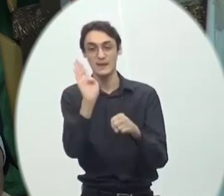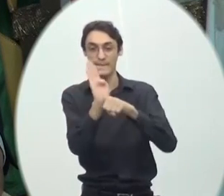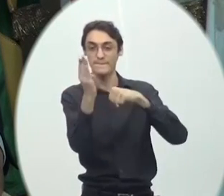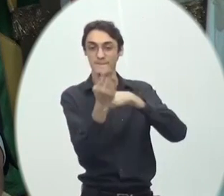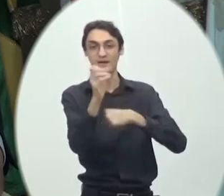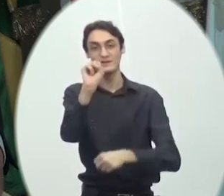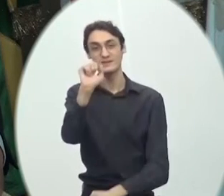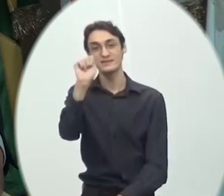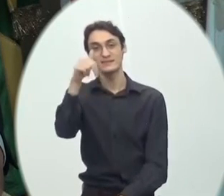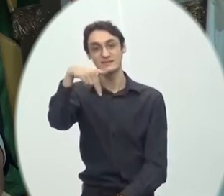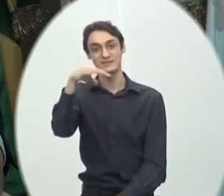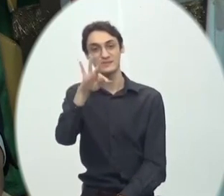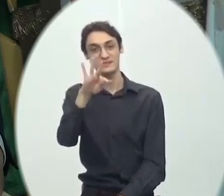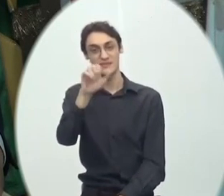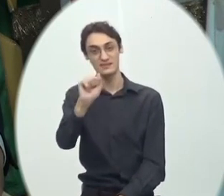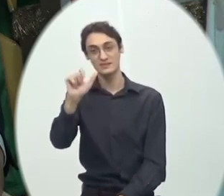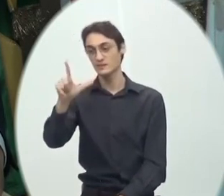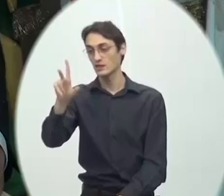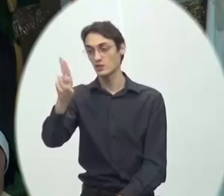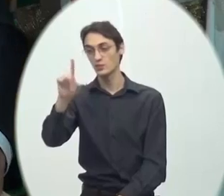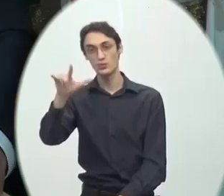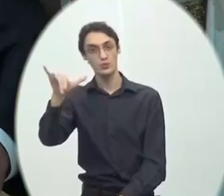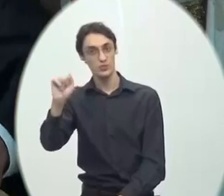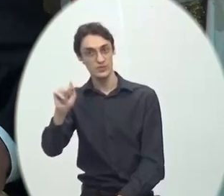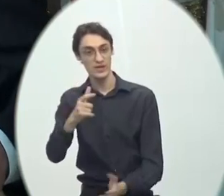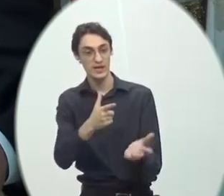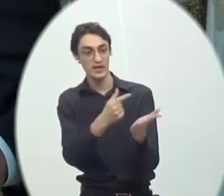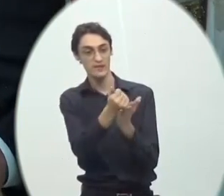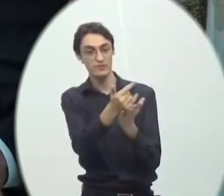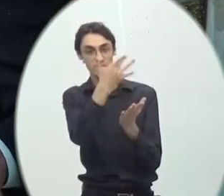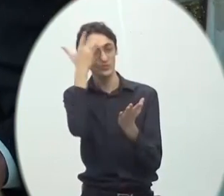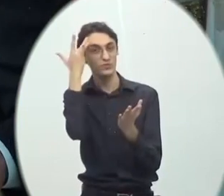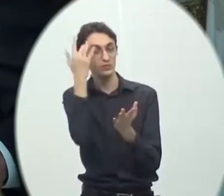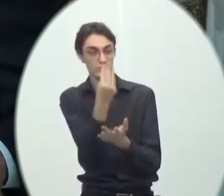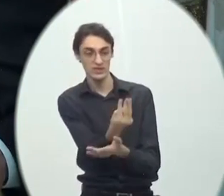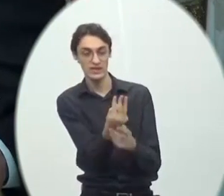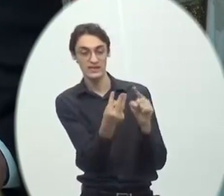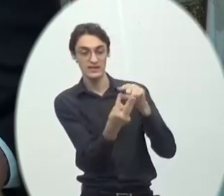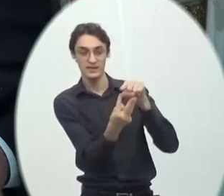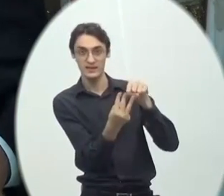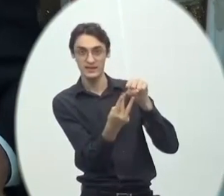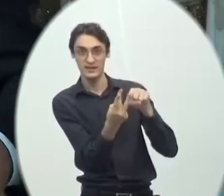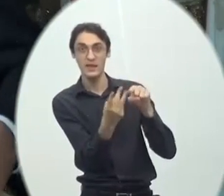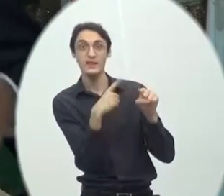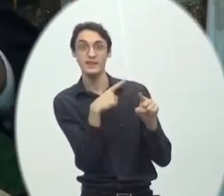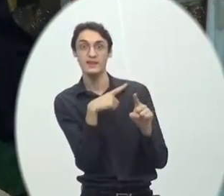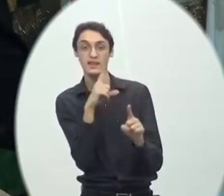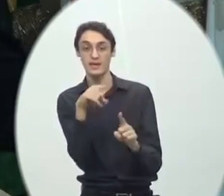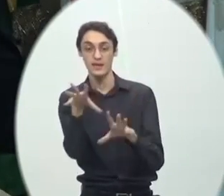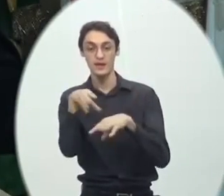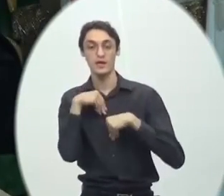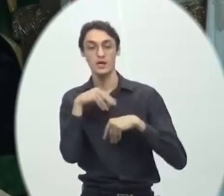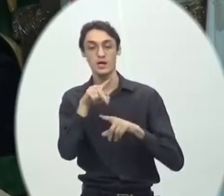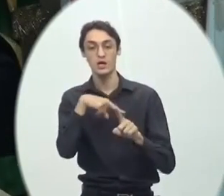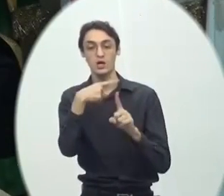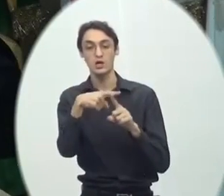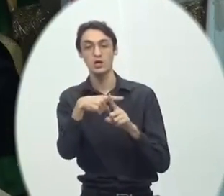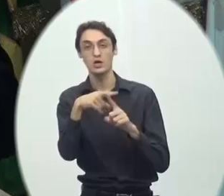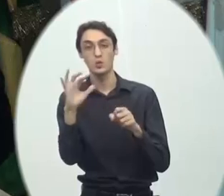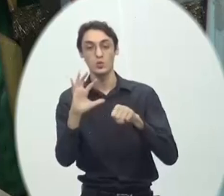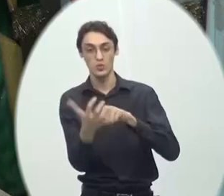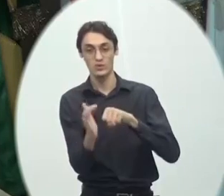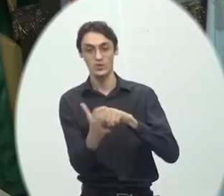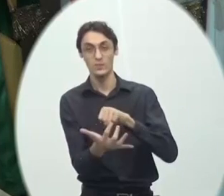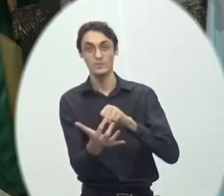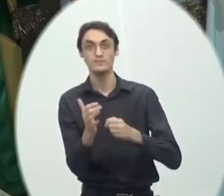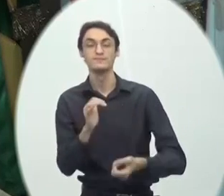testados 3 funcionários positivos. O protocolo do governo do estado, segundo funcionários do município que